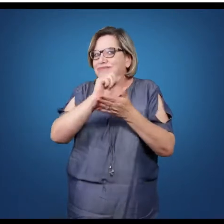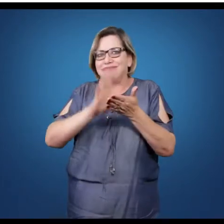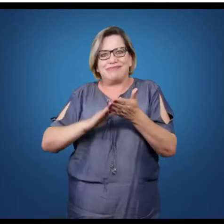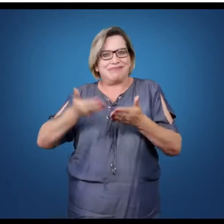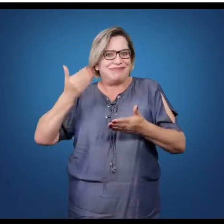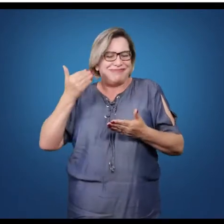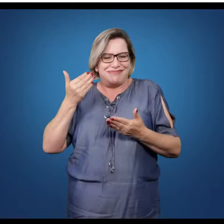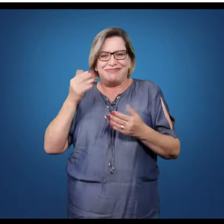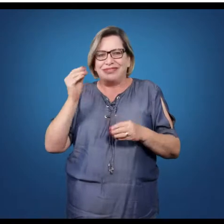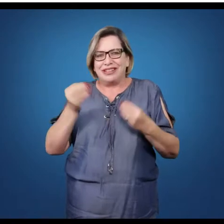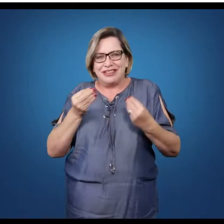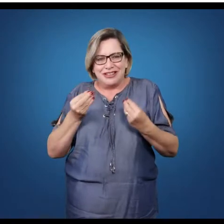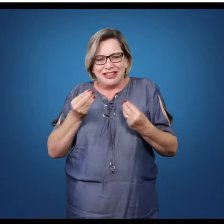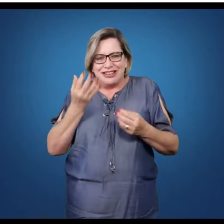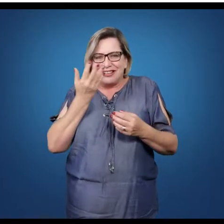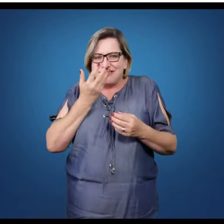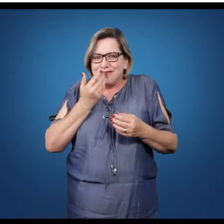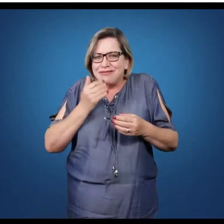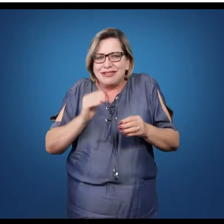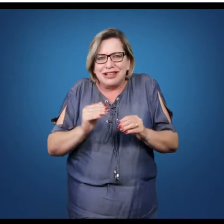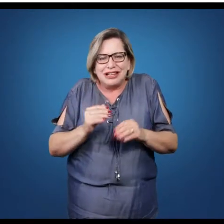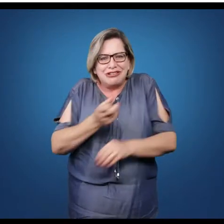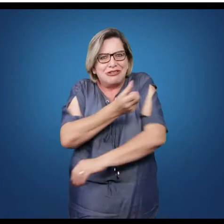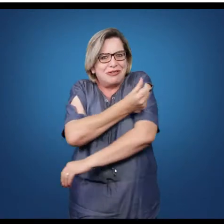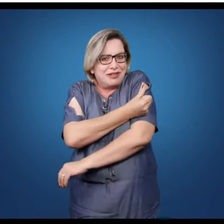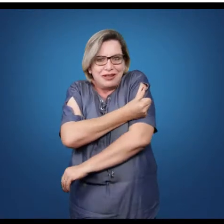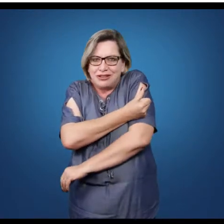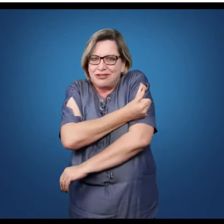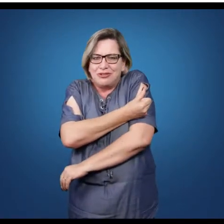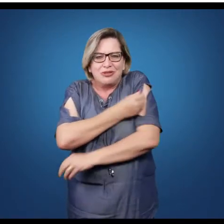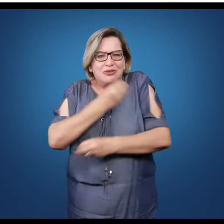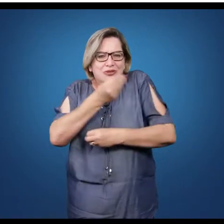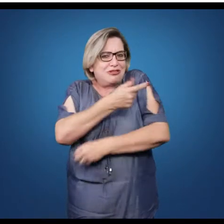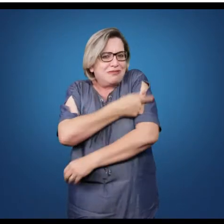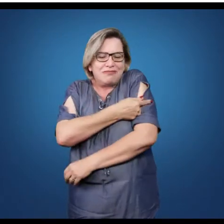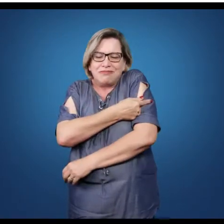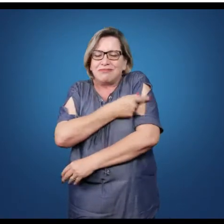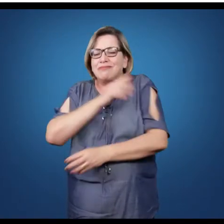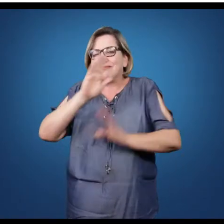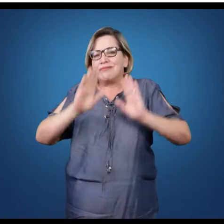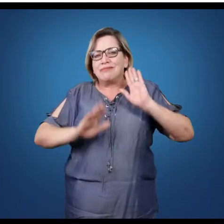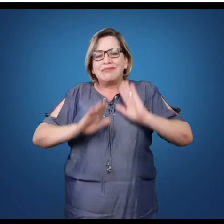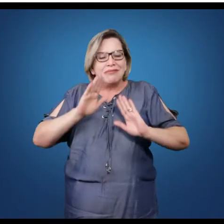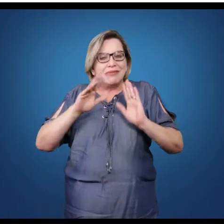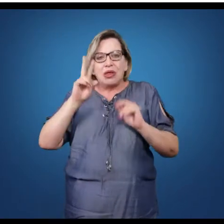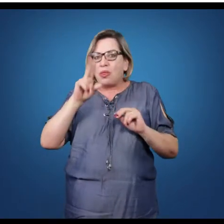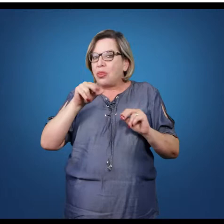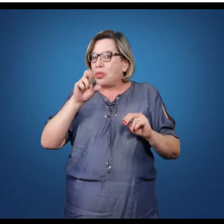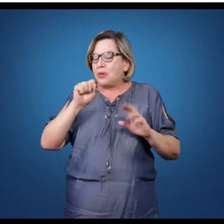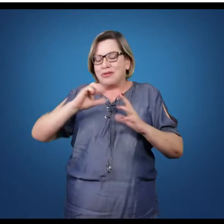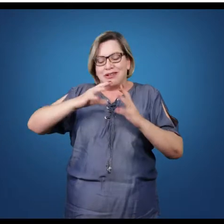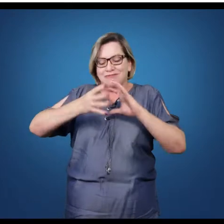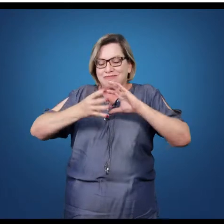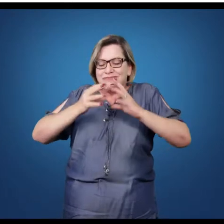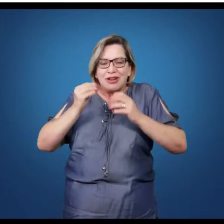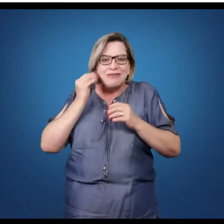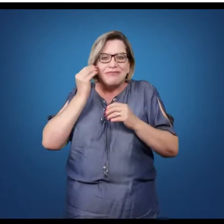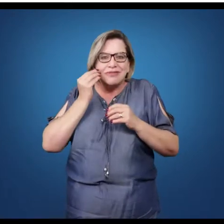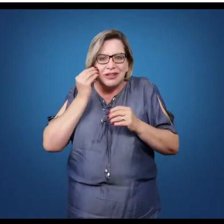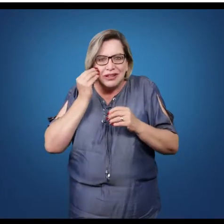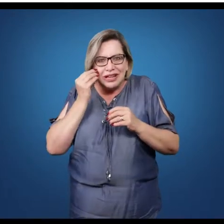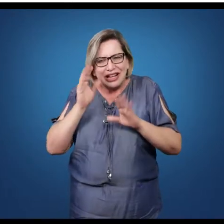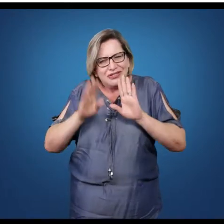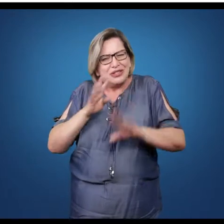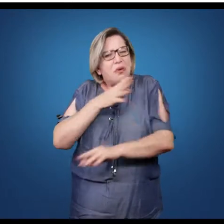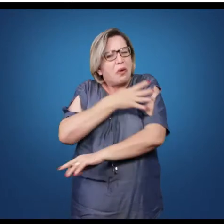antes. Pensando aqui em crianças de sexto ano, né, sétimo ano, talvez quarto e quinto